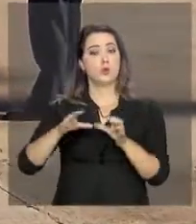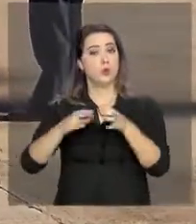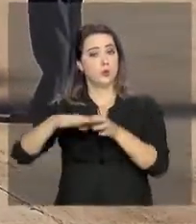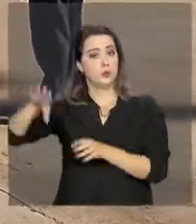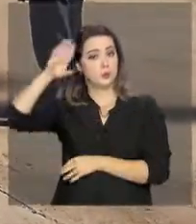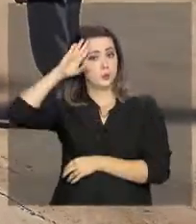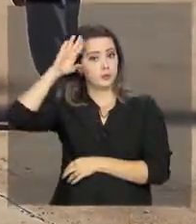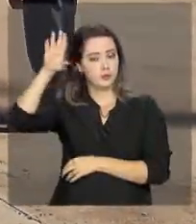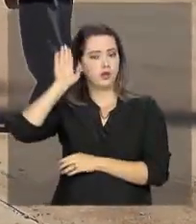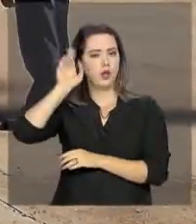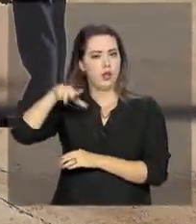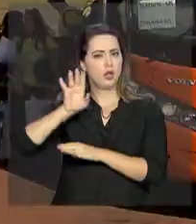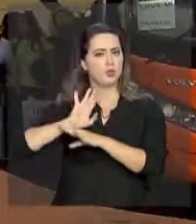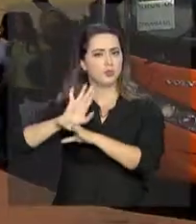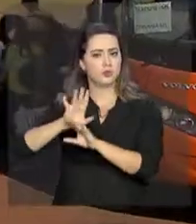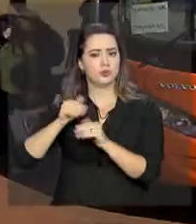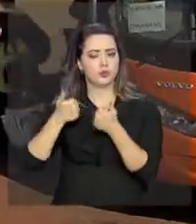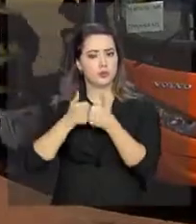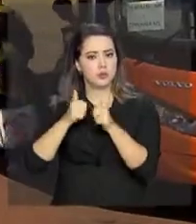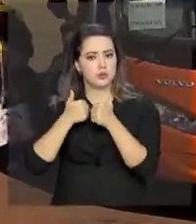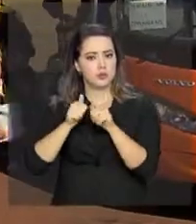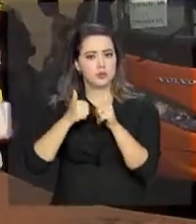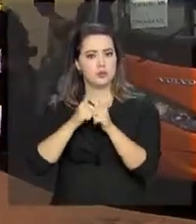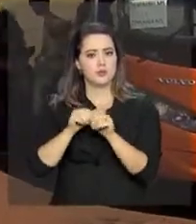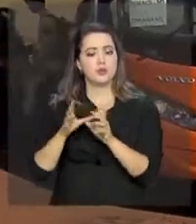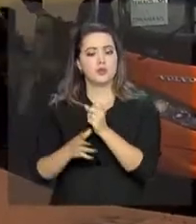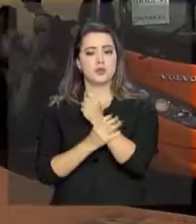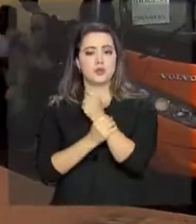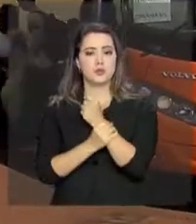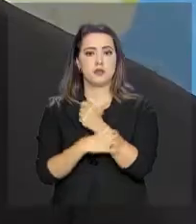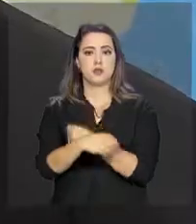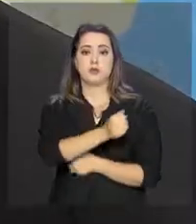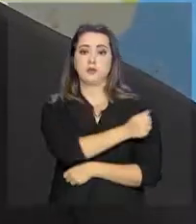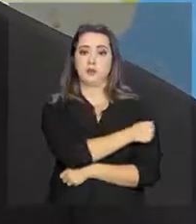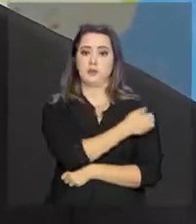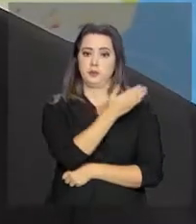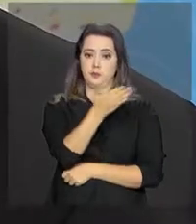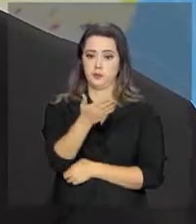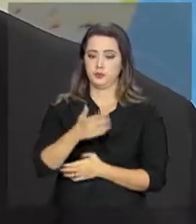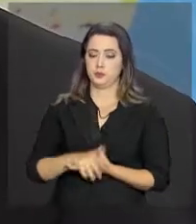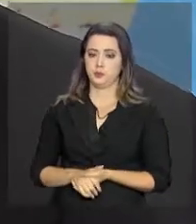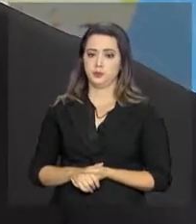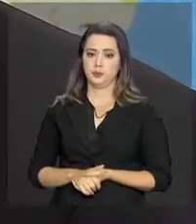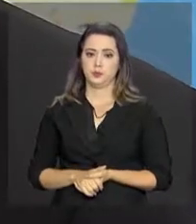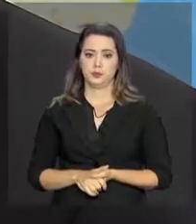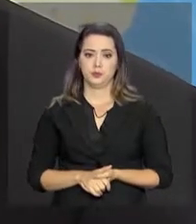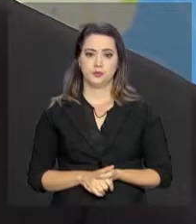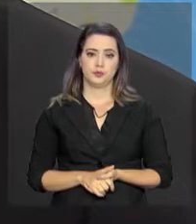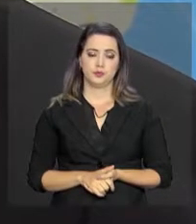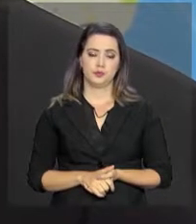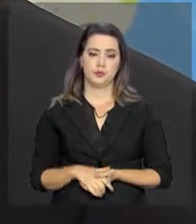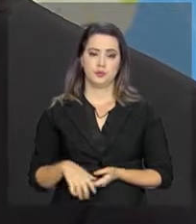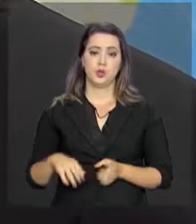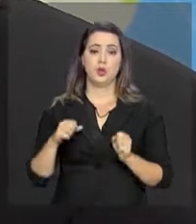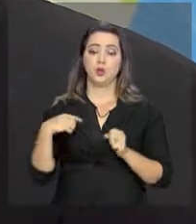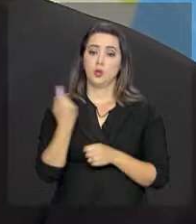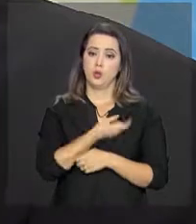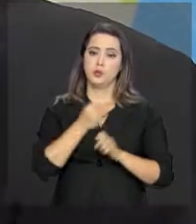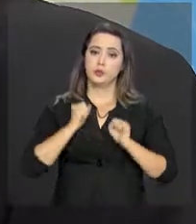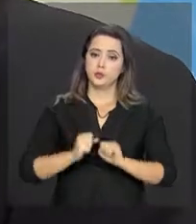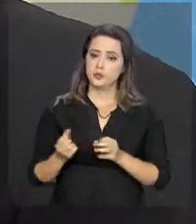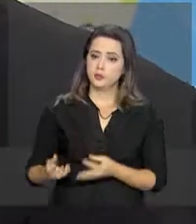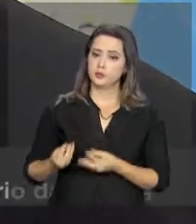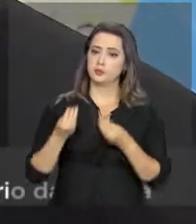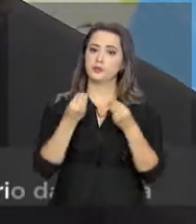responsáveis pelo suporte logístico e a segurança dos estudantes. Nós estamos exatamente, tá certo, podendo